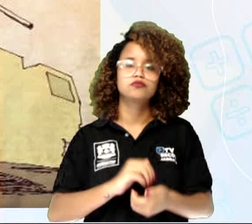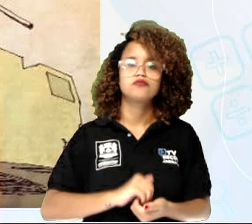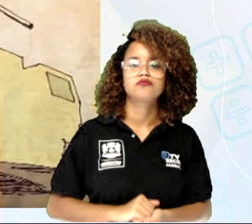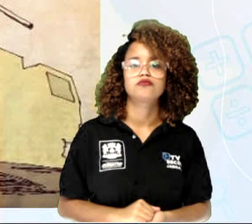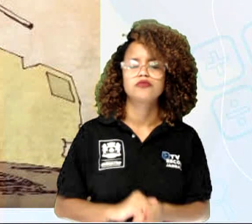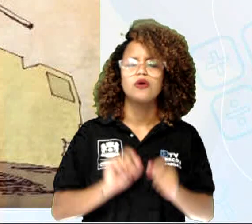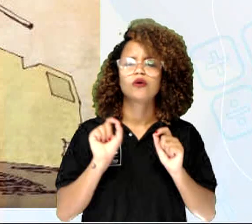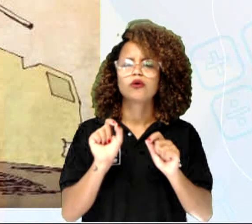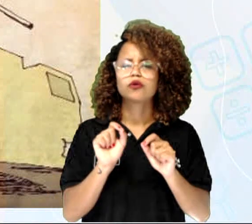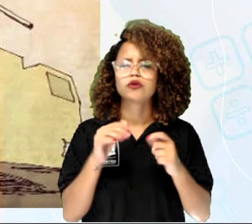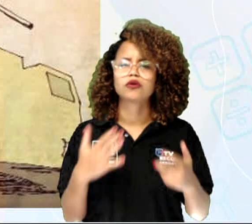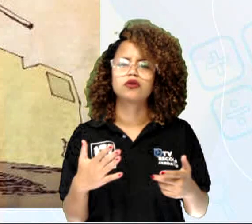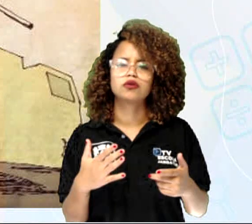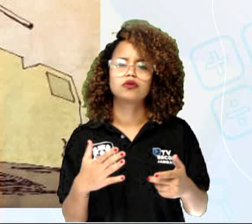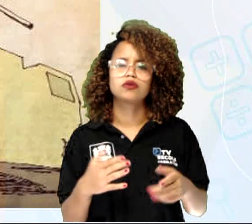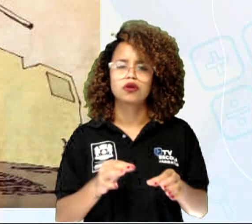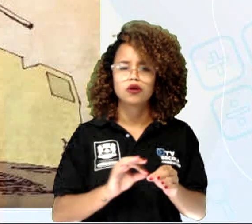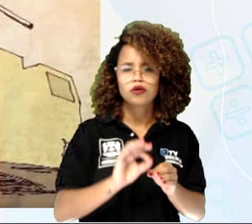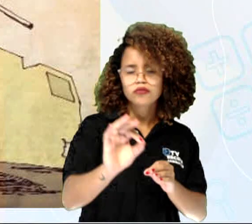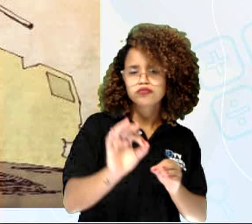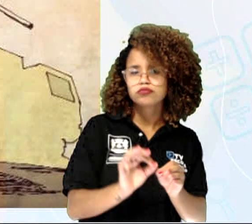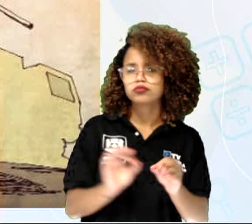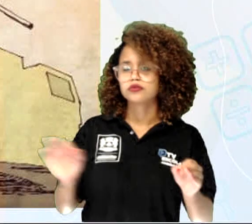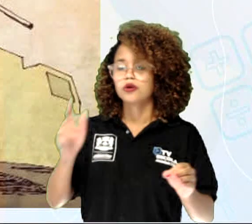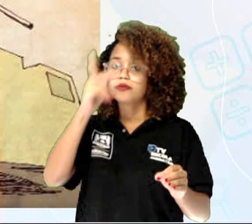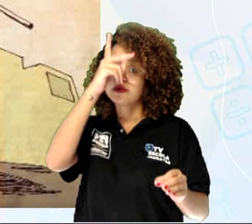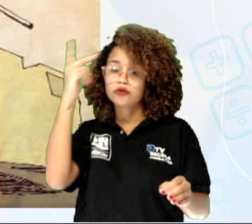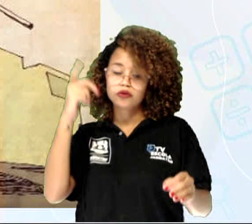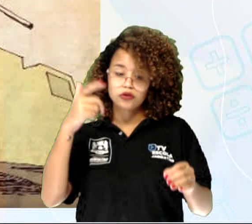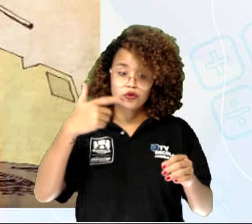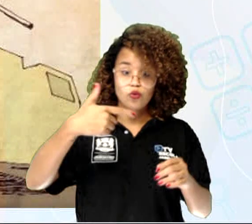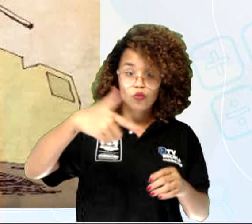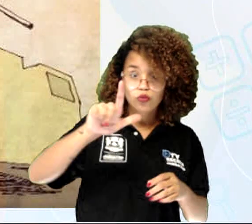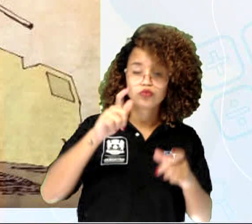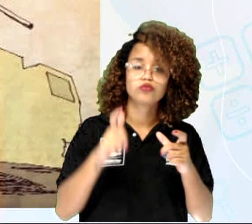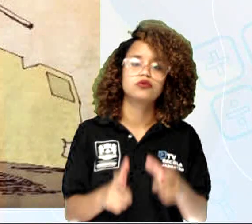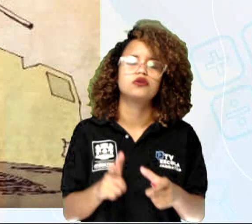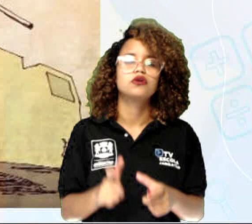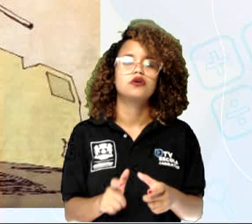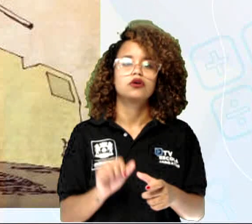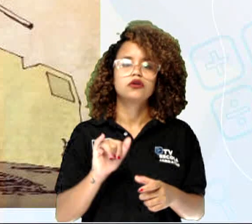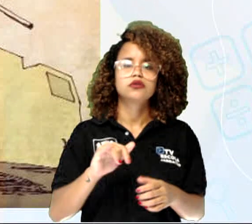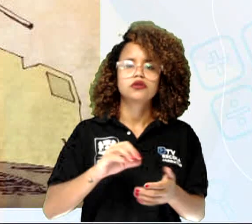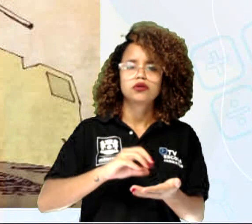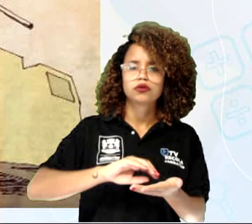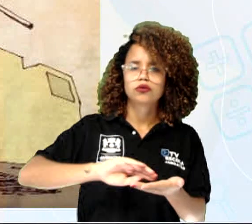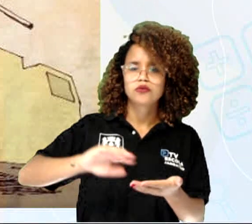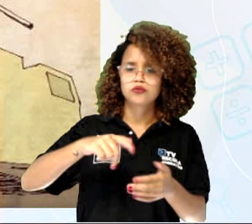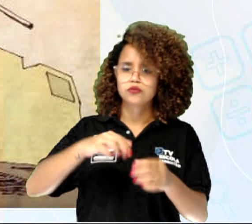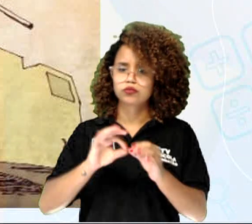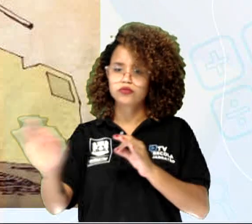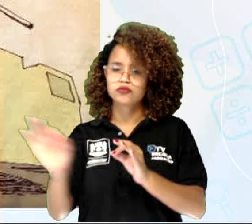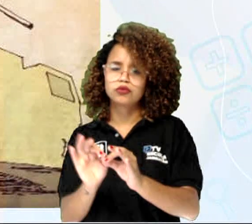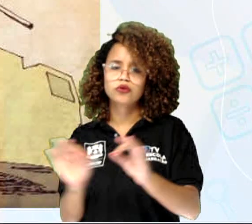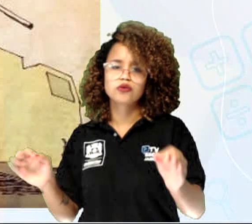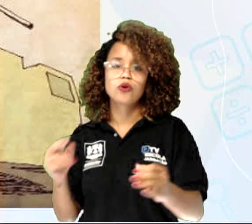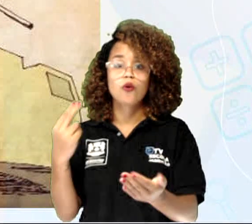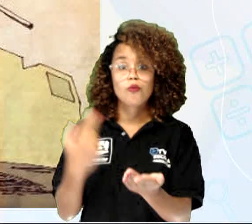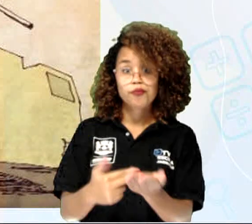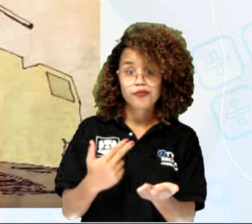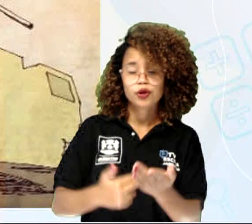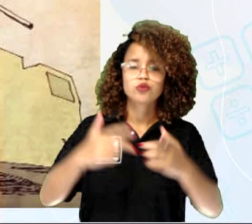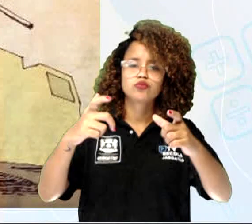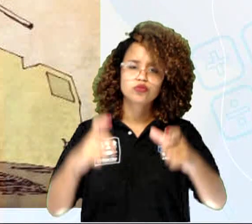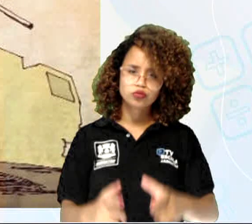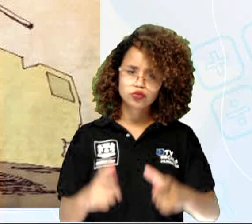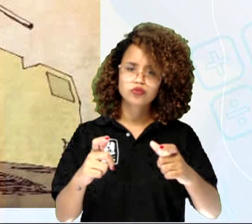são deslocamentos de pessoa de um lugar para outro. Se esse deslocamento ocorre dentro do mesmo território,